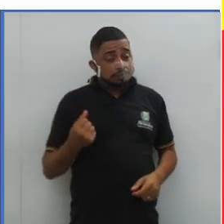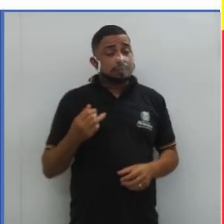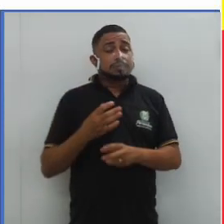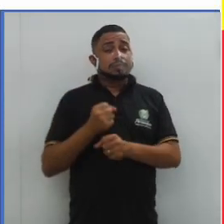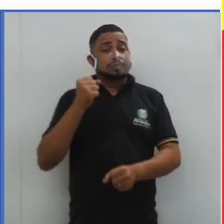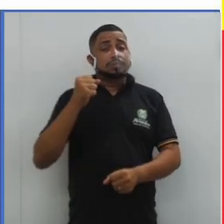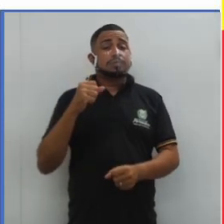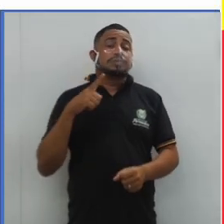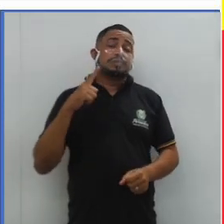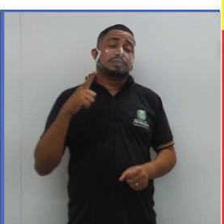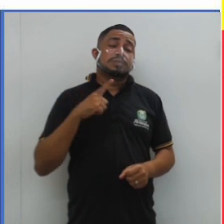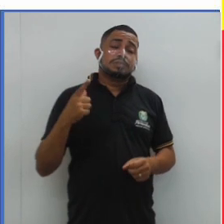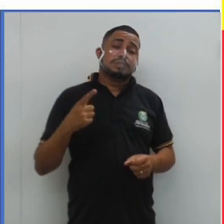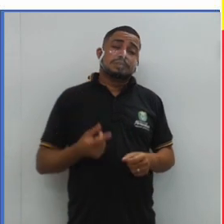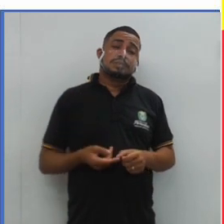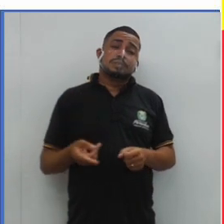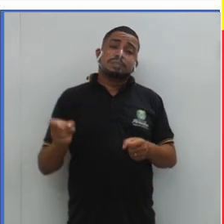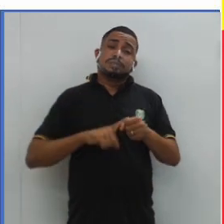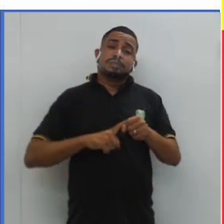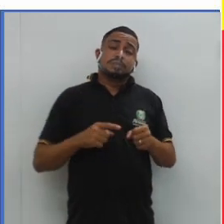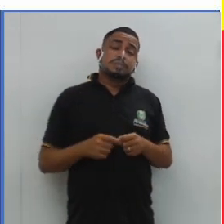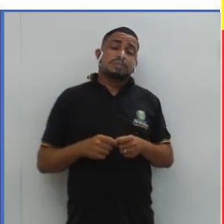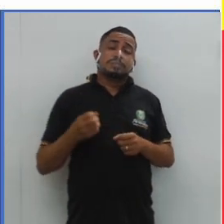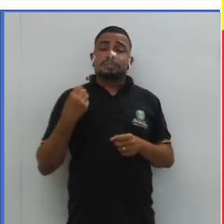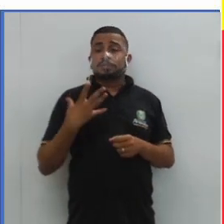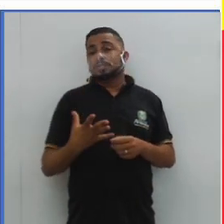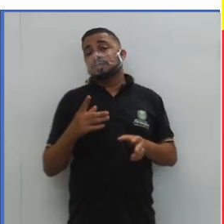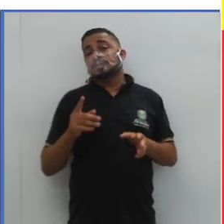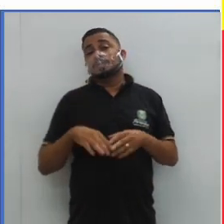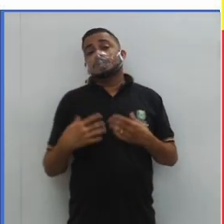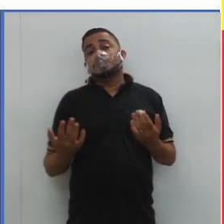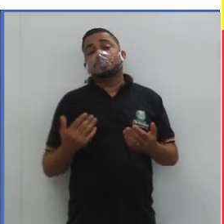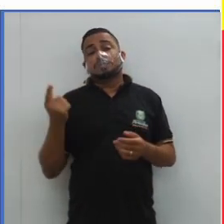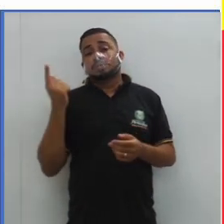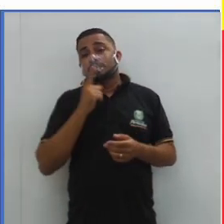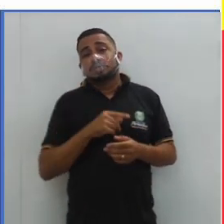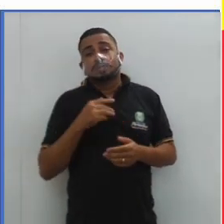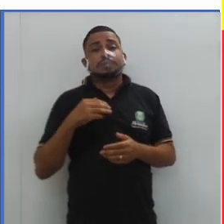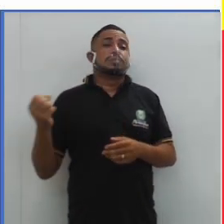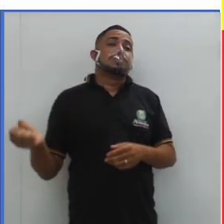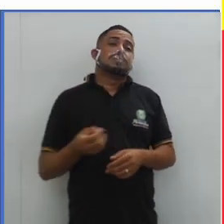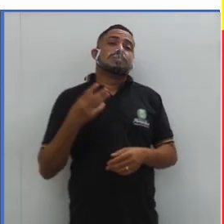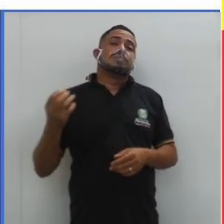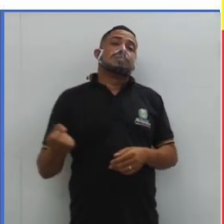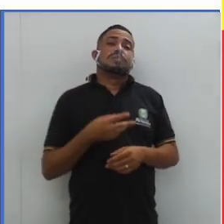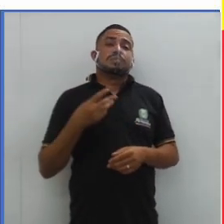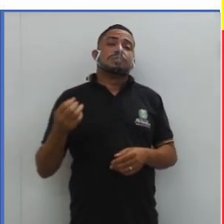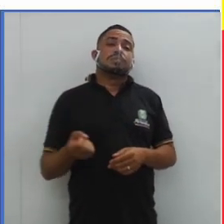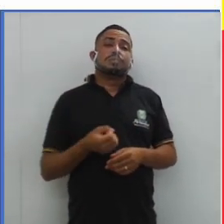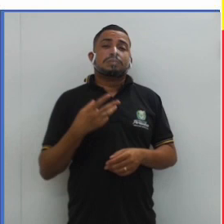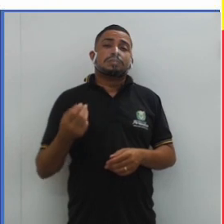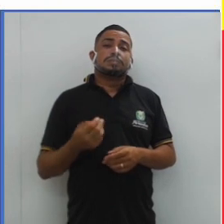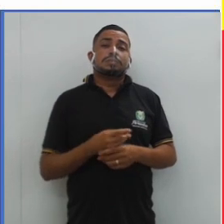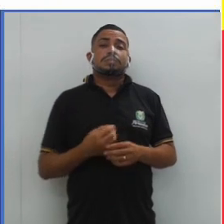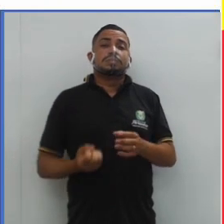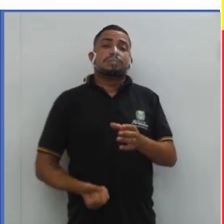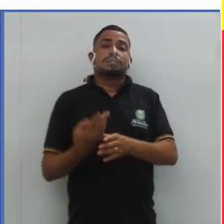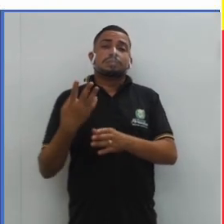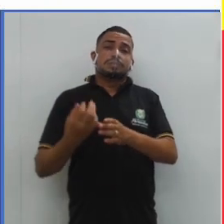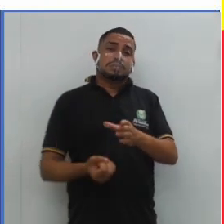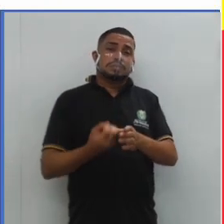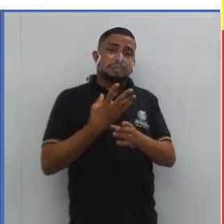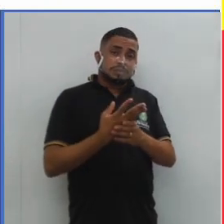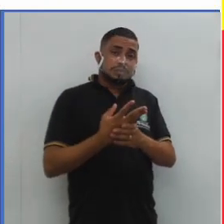rentável, que tinha bastante retorno, estava aumentando o público, então, o que aconteceu? Consequentemente, novos estúdios foram surgindo,